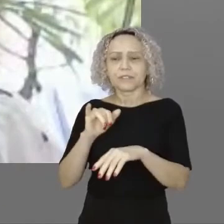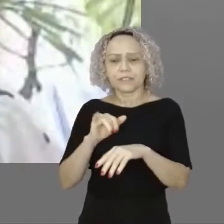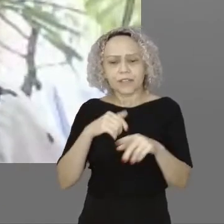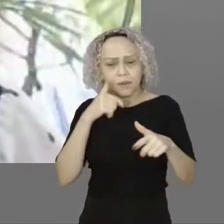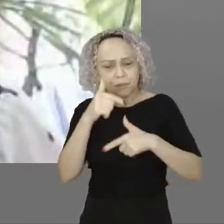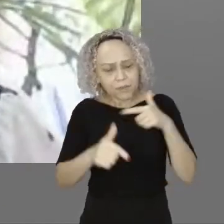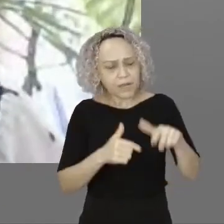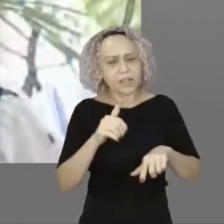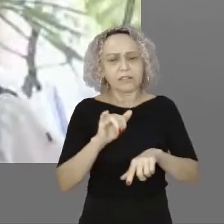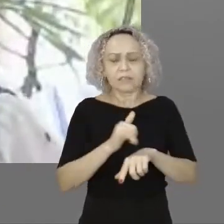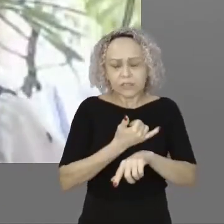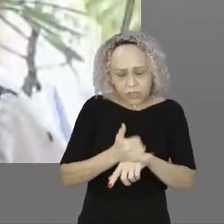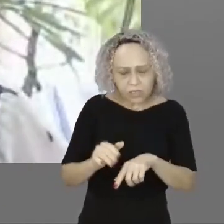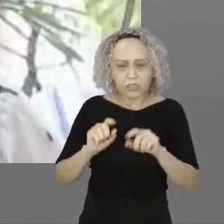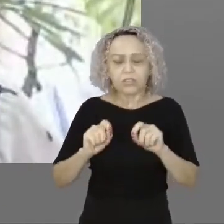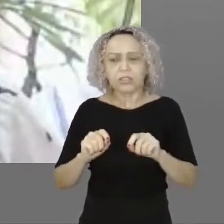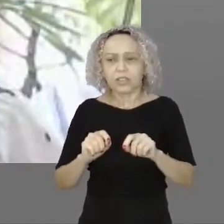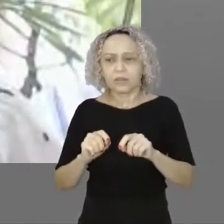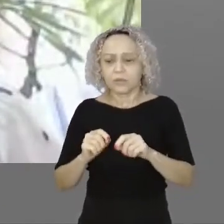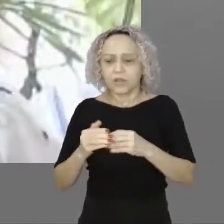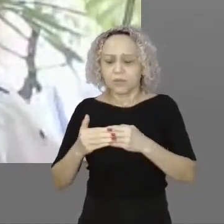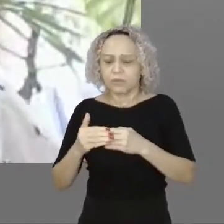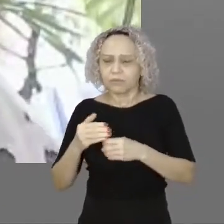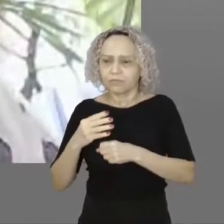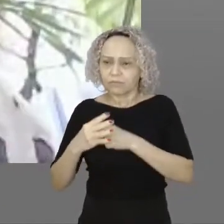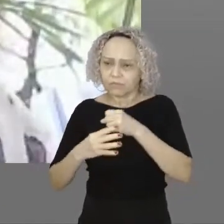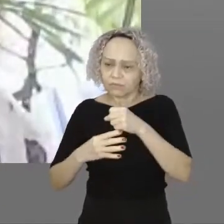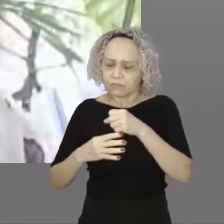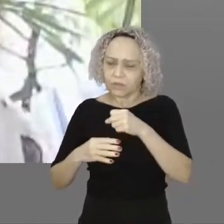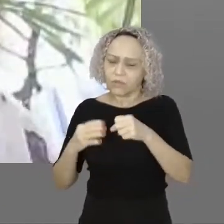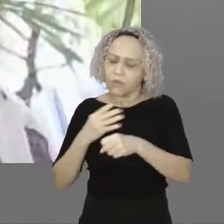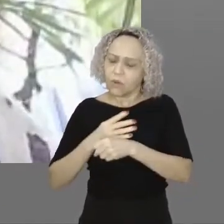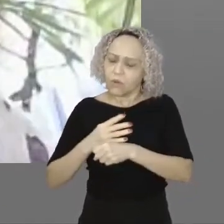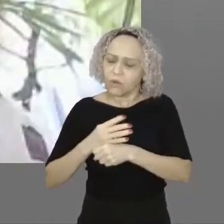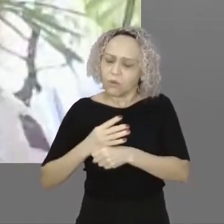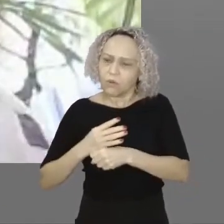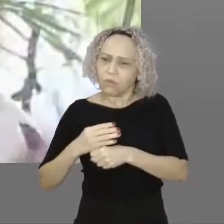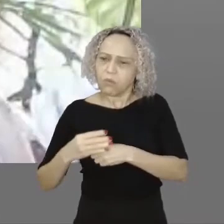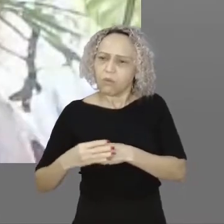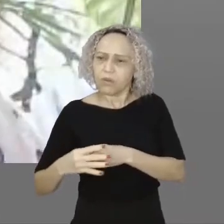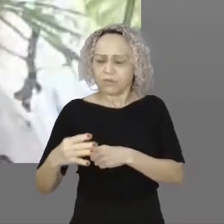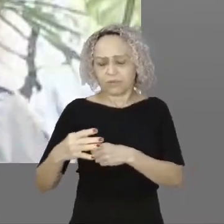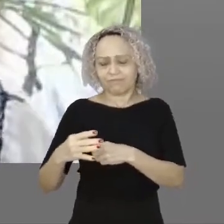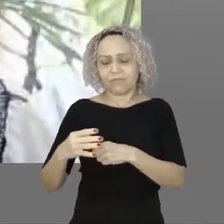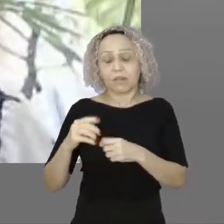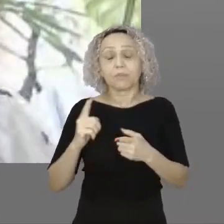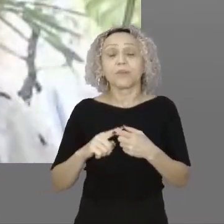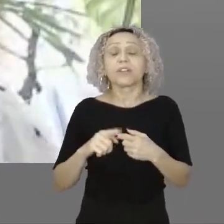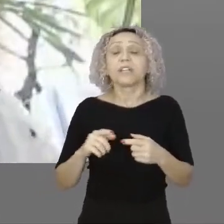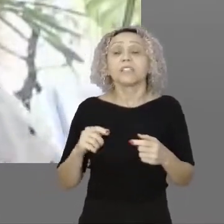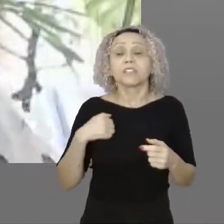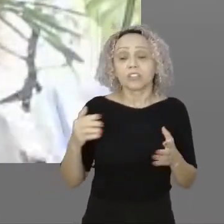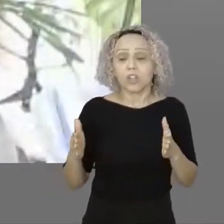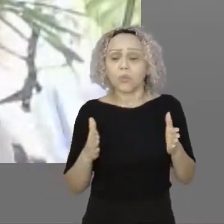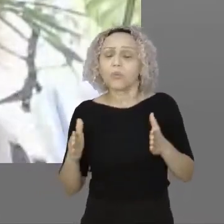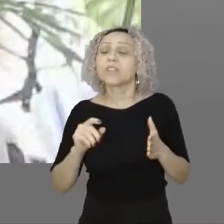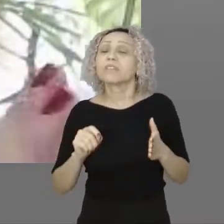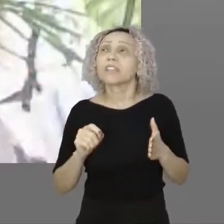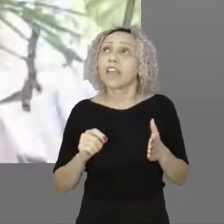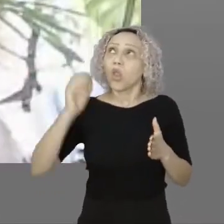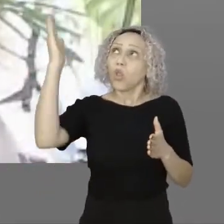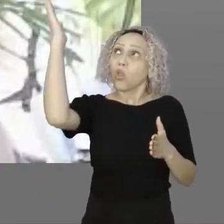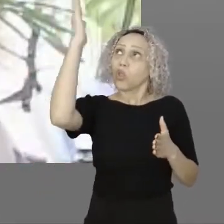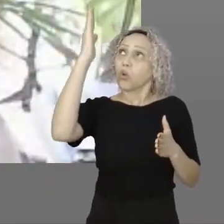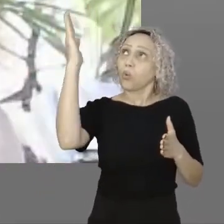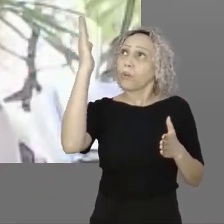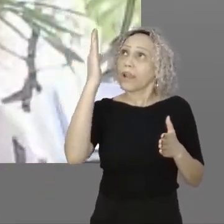4 anos, acrescidas, porque estamos num momento de elaboração e reconstrução e união. A reconstrução de